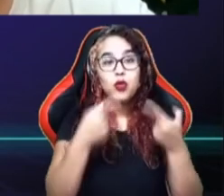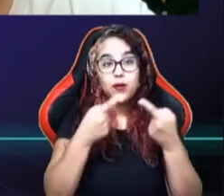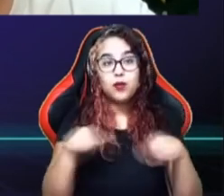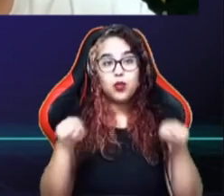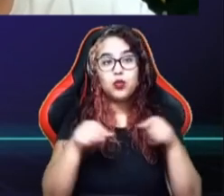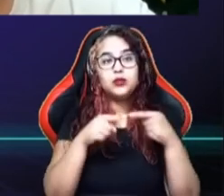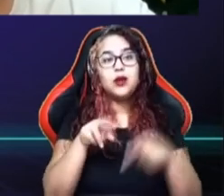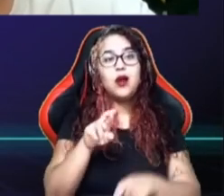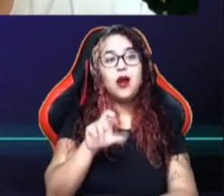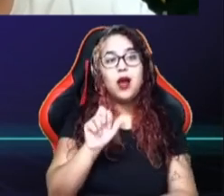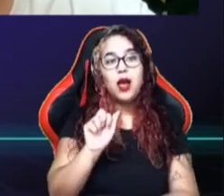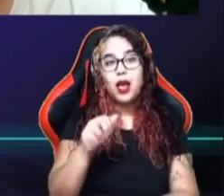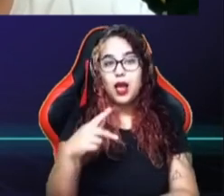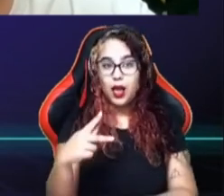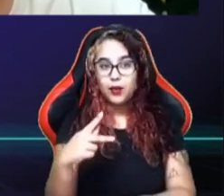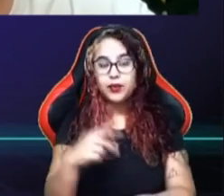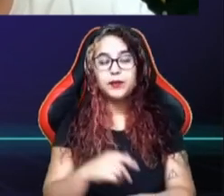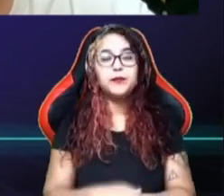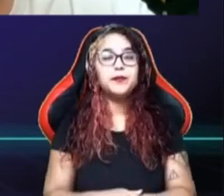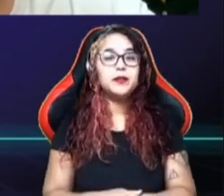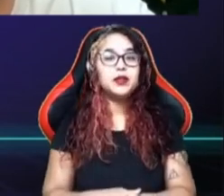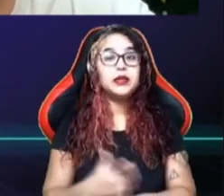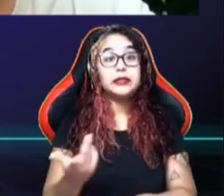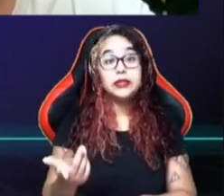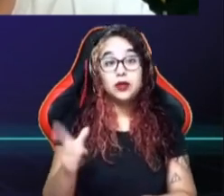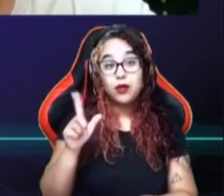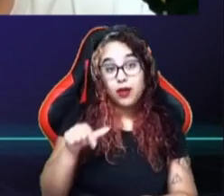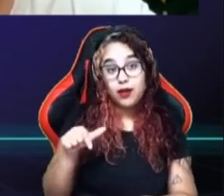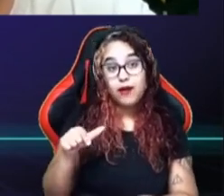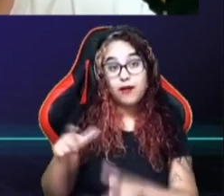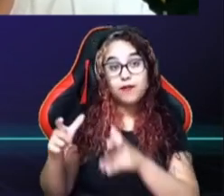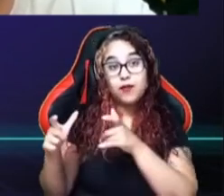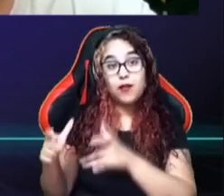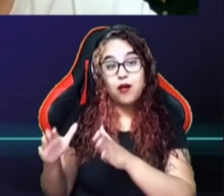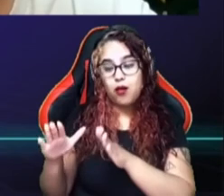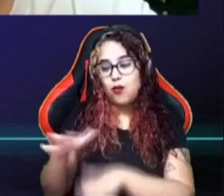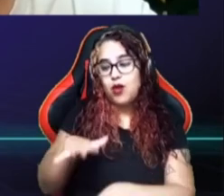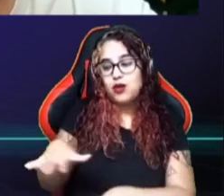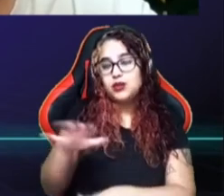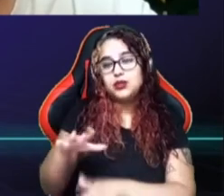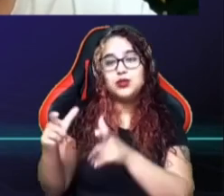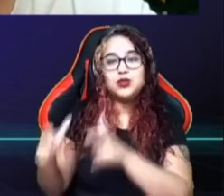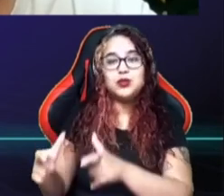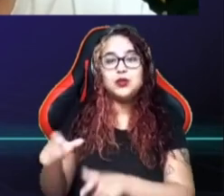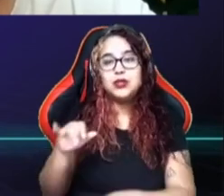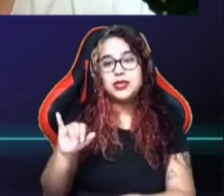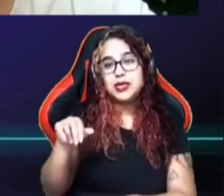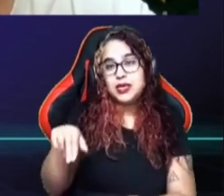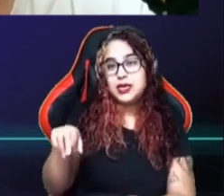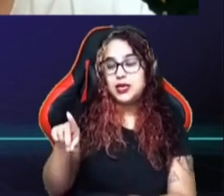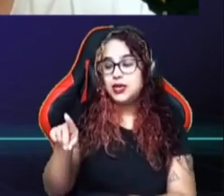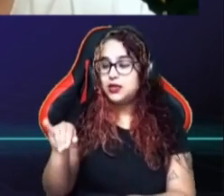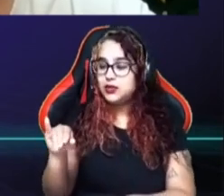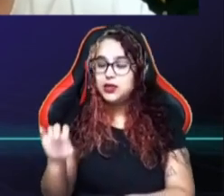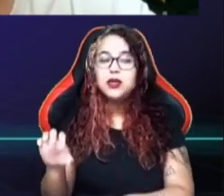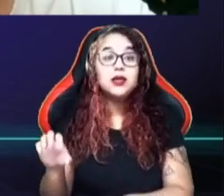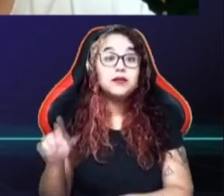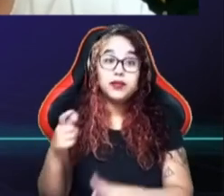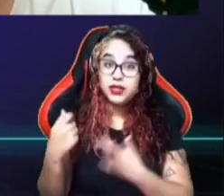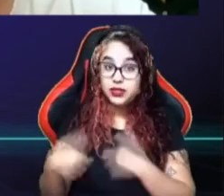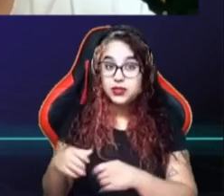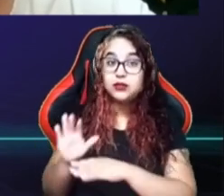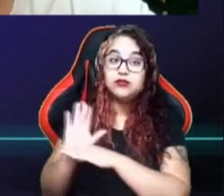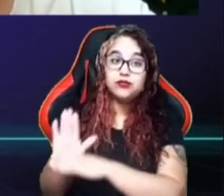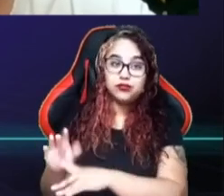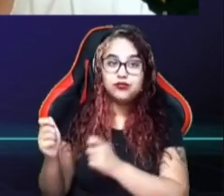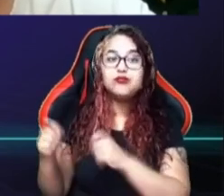assim, dá para os estúdios indie, sim, fazerem isso, então não é só para os grandes. O que tem que ver, óbvio, é que um